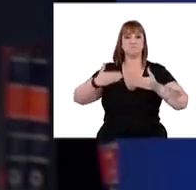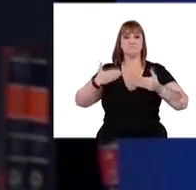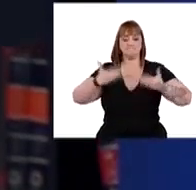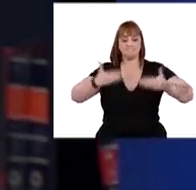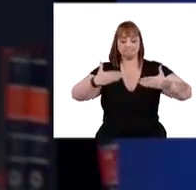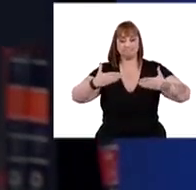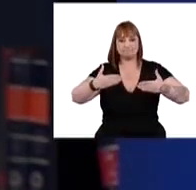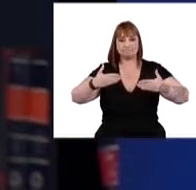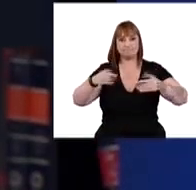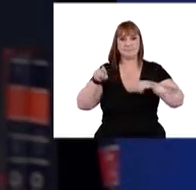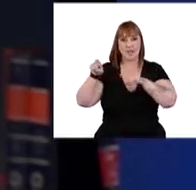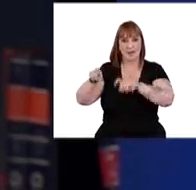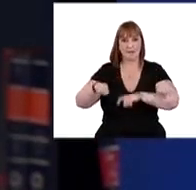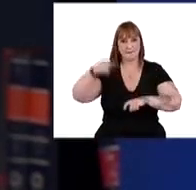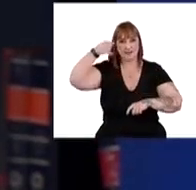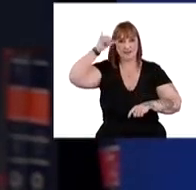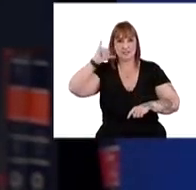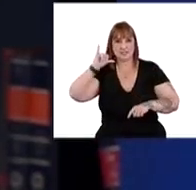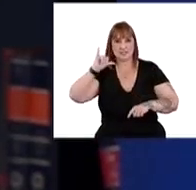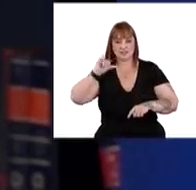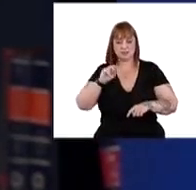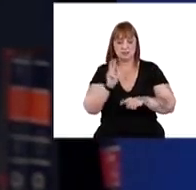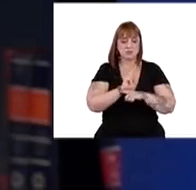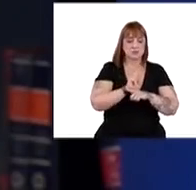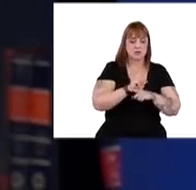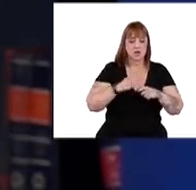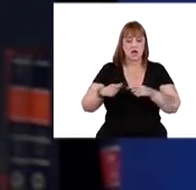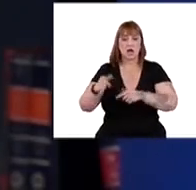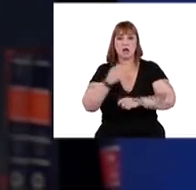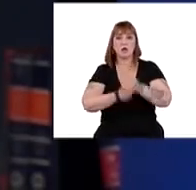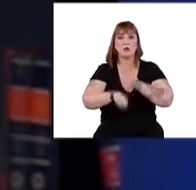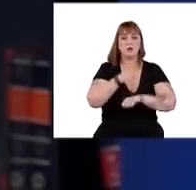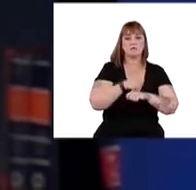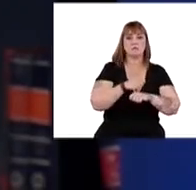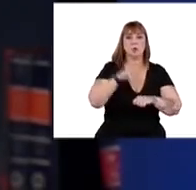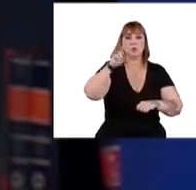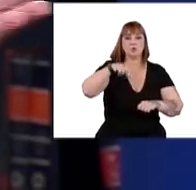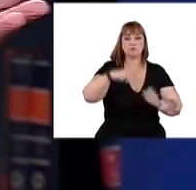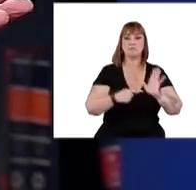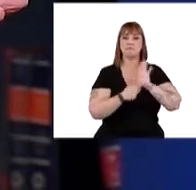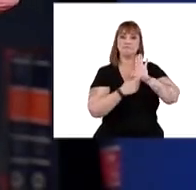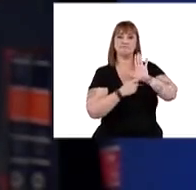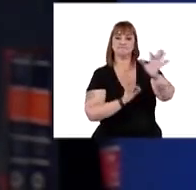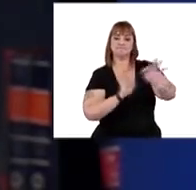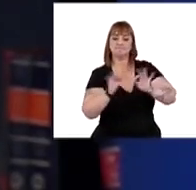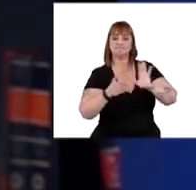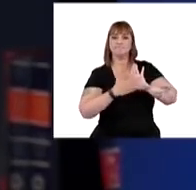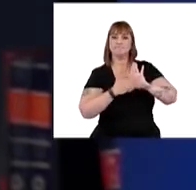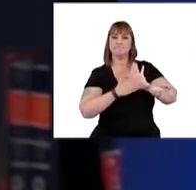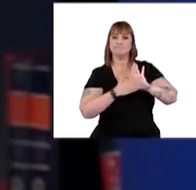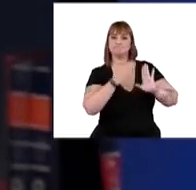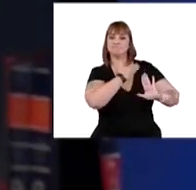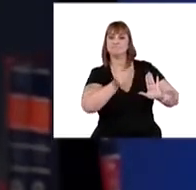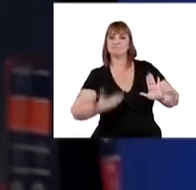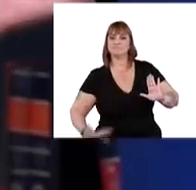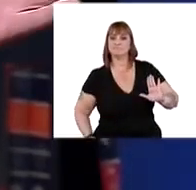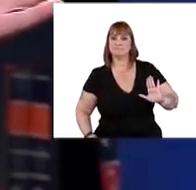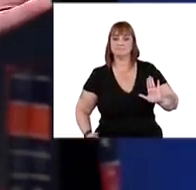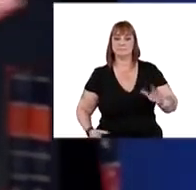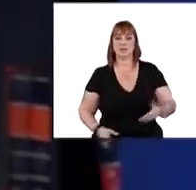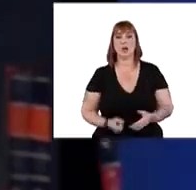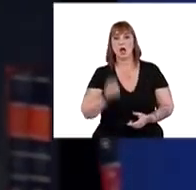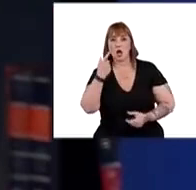que, capitaneando toda a área econômica, jamais apresentaram um plano de governo. Até alguns aí que